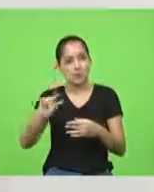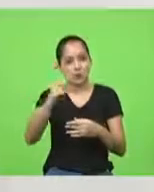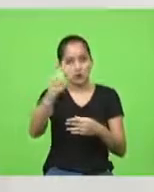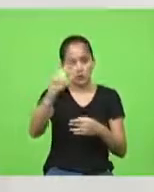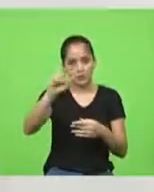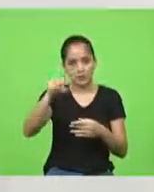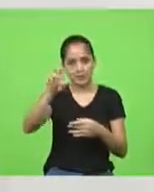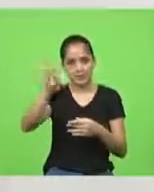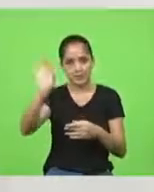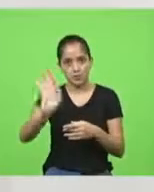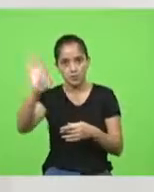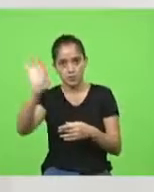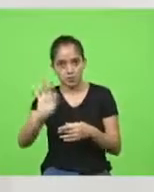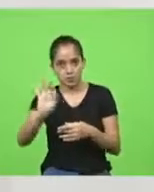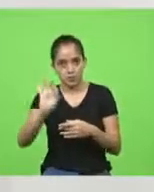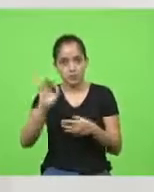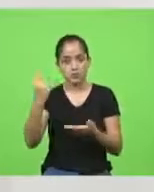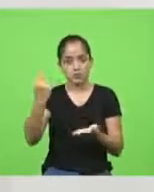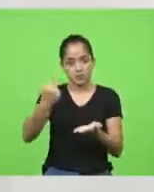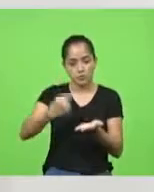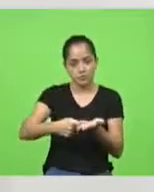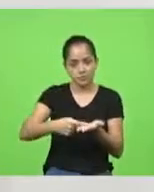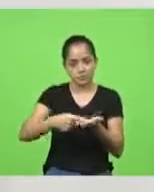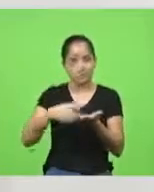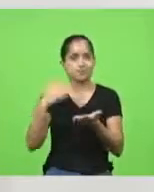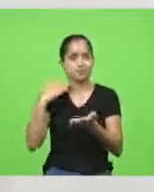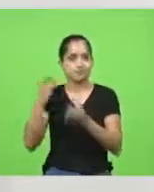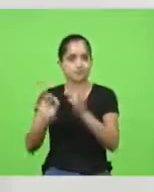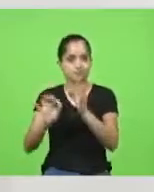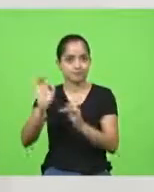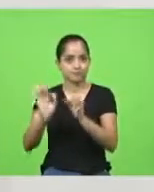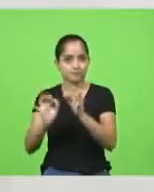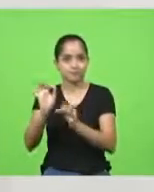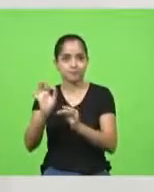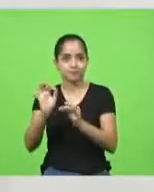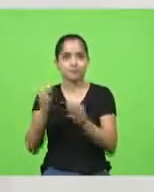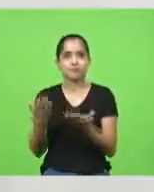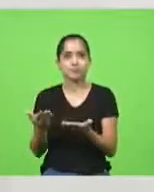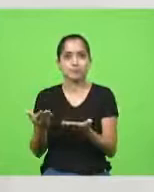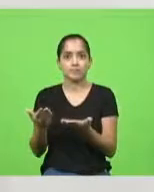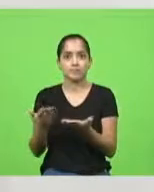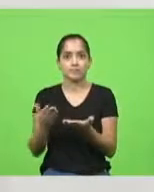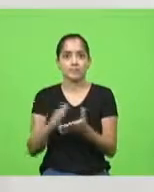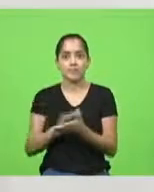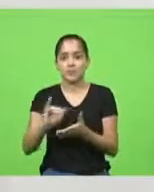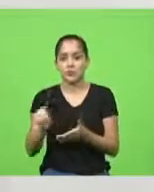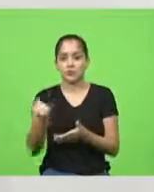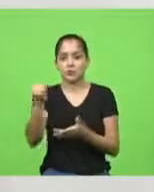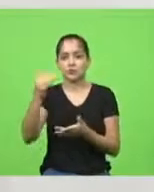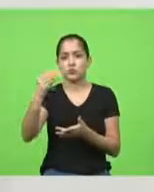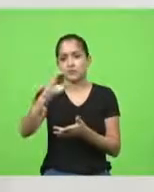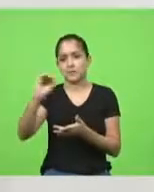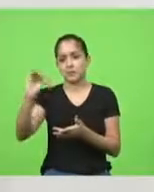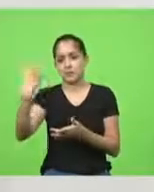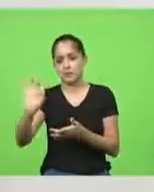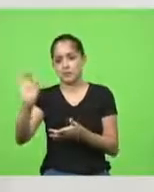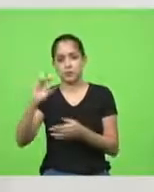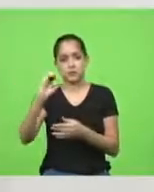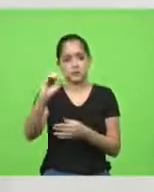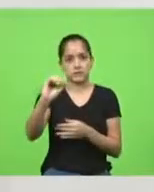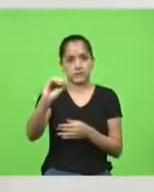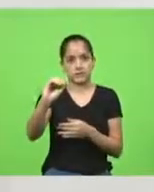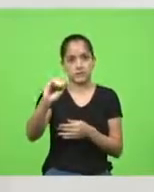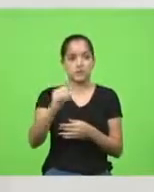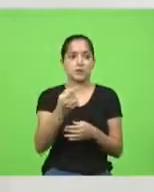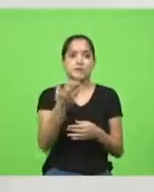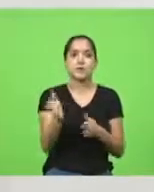contrato realizado com o banco. Isso foi uma forma, não de dar juros 100% zero para um setor e